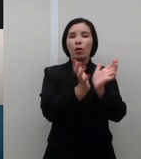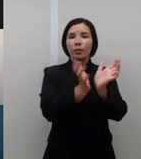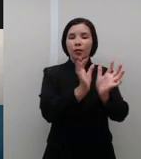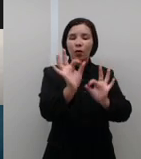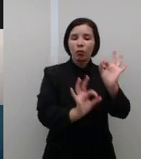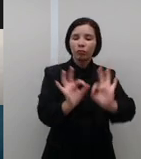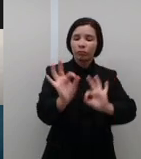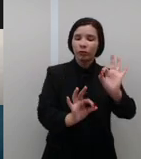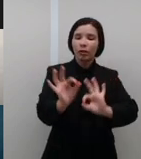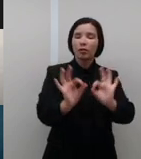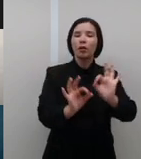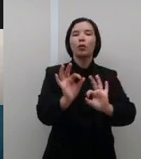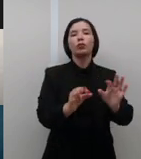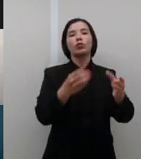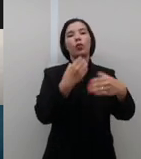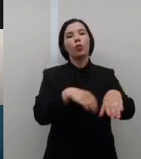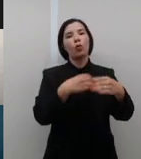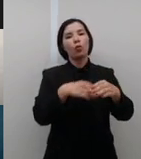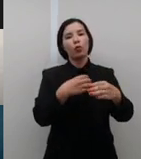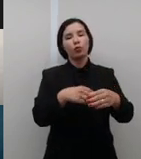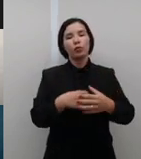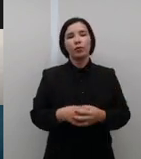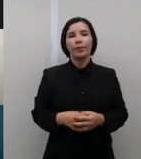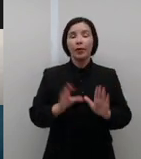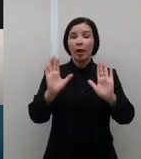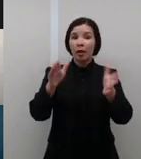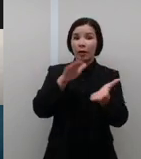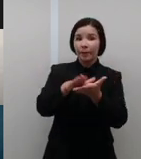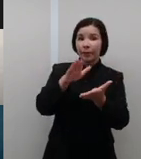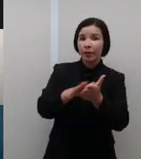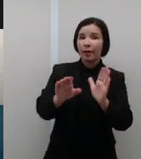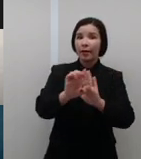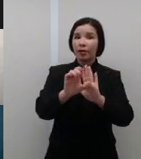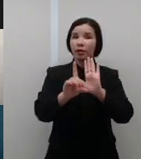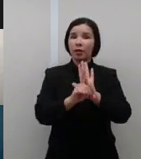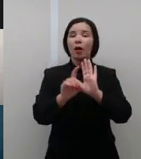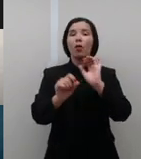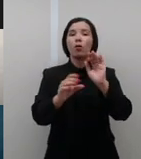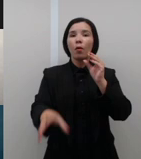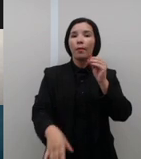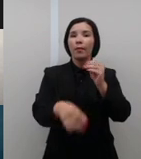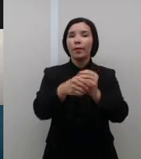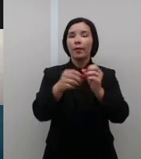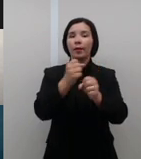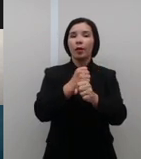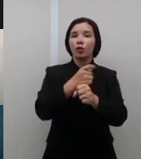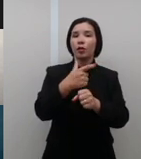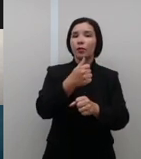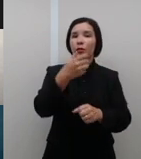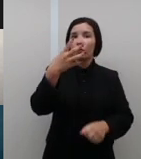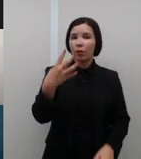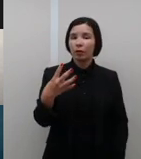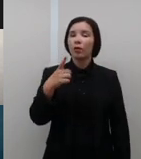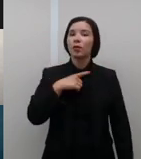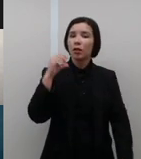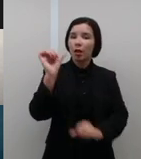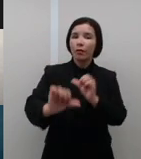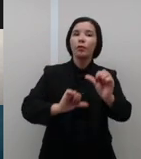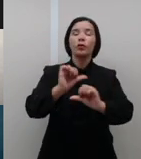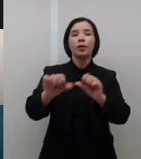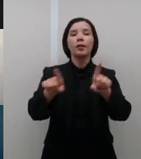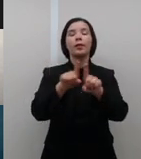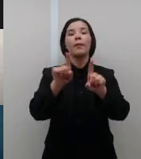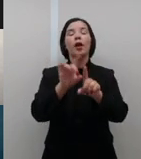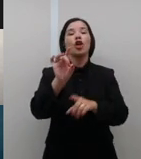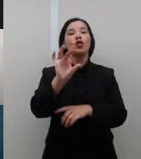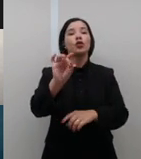162. Foram publicados editais complementares no ano 2014, nos quais houve alterações apenas quanto à possibilidade de